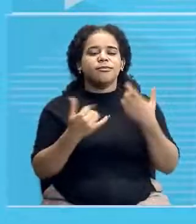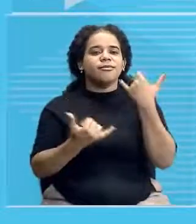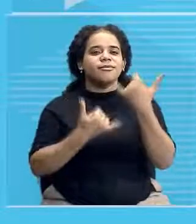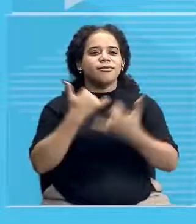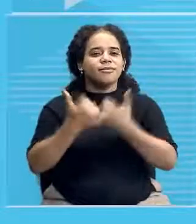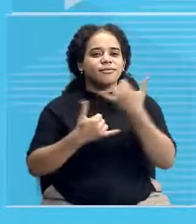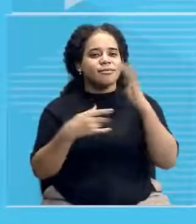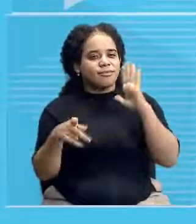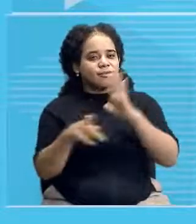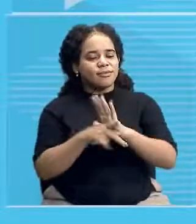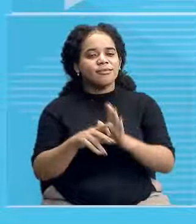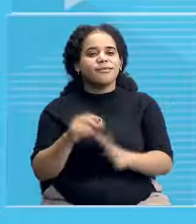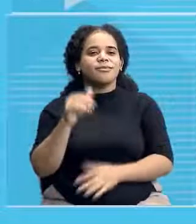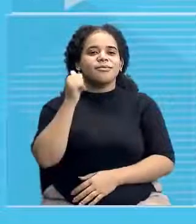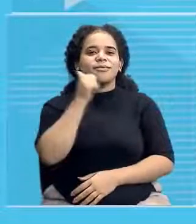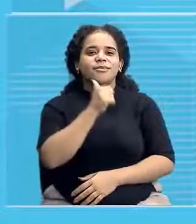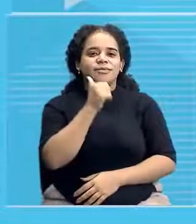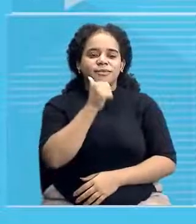brinquedos de menina,